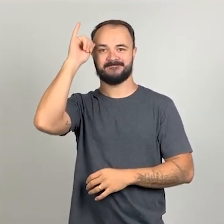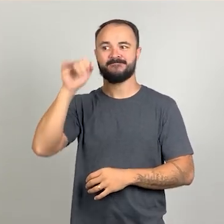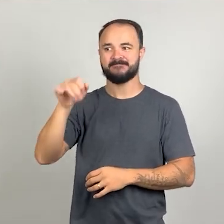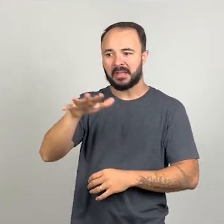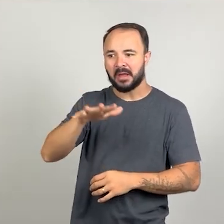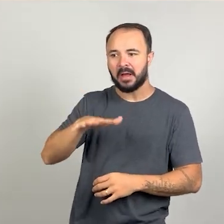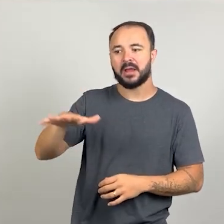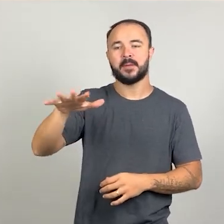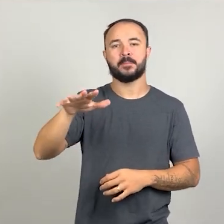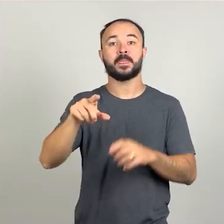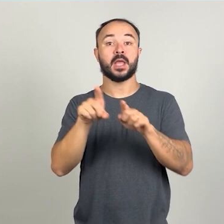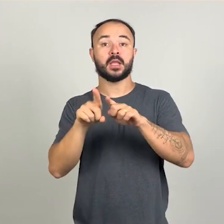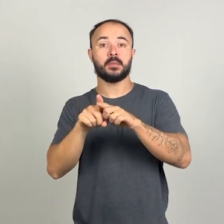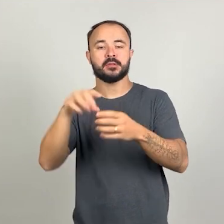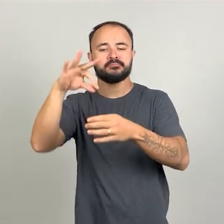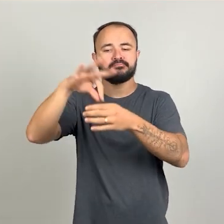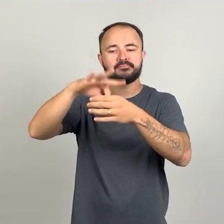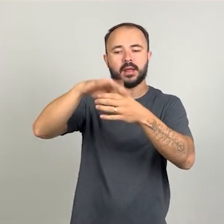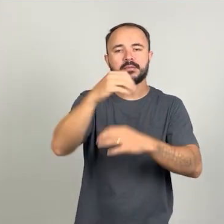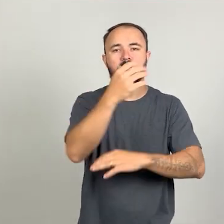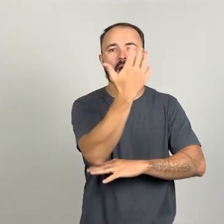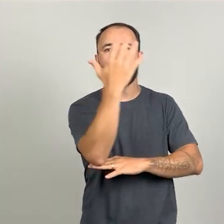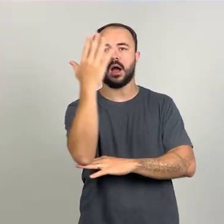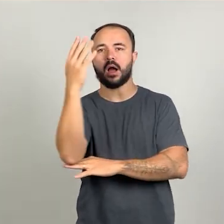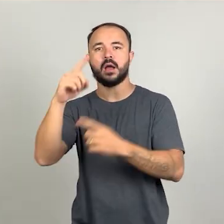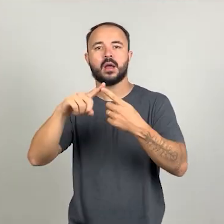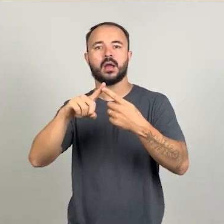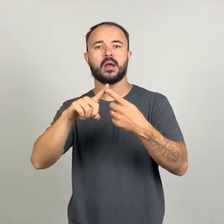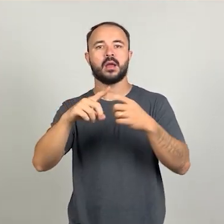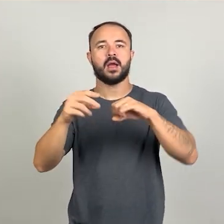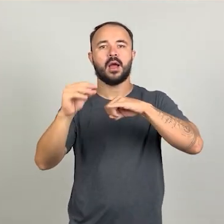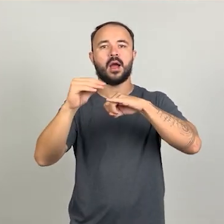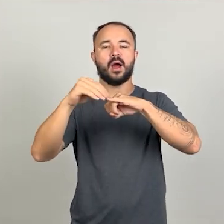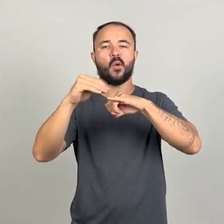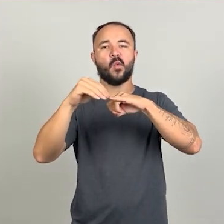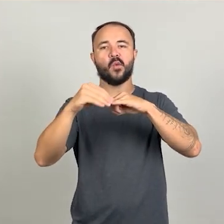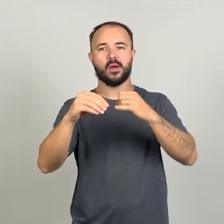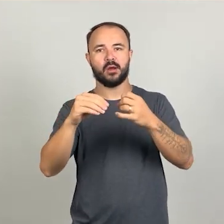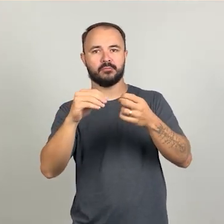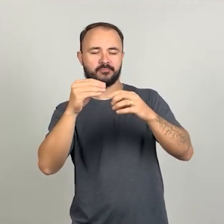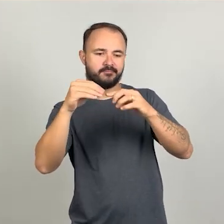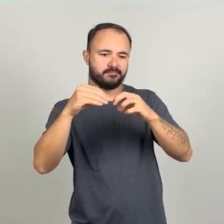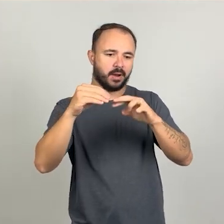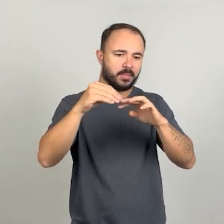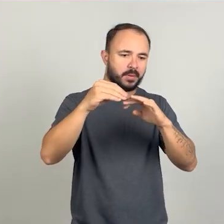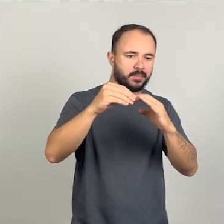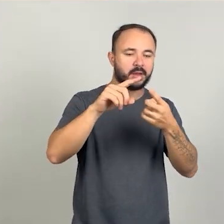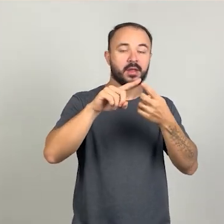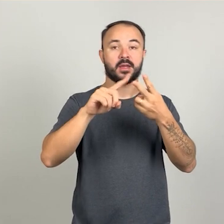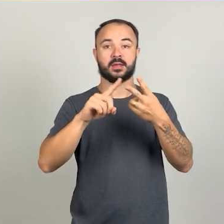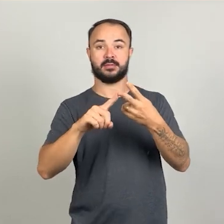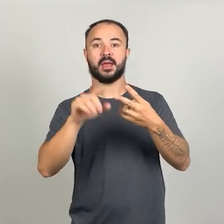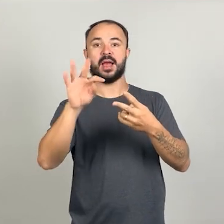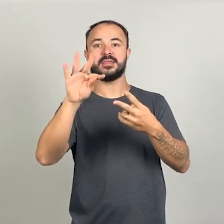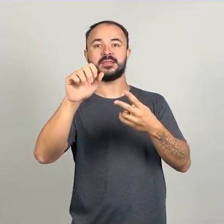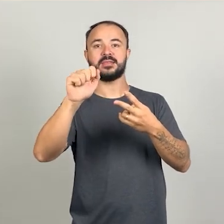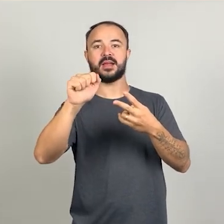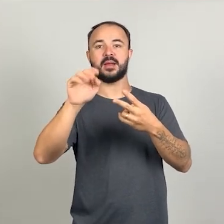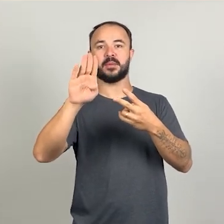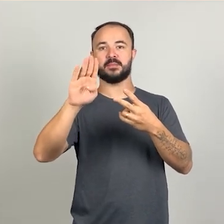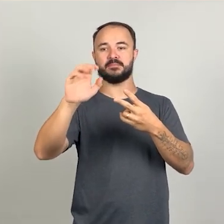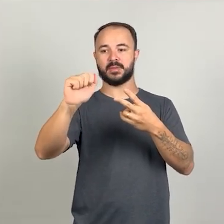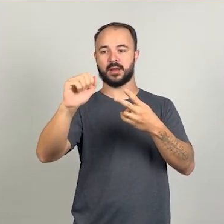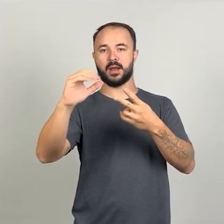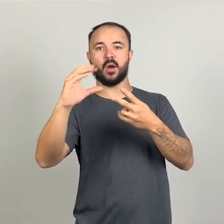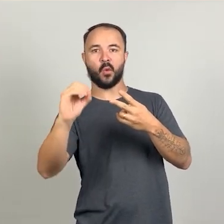plantação de tabaco, de algodão, de feijão, de cana-de-açúcar, tá? E o rio